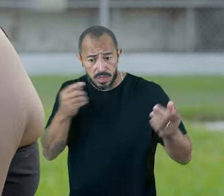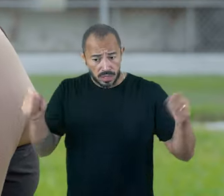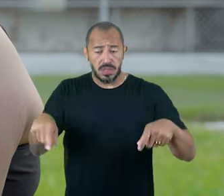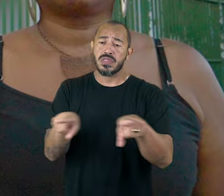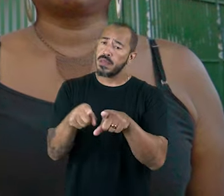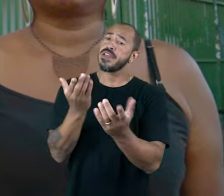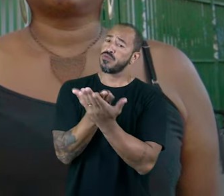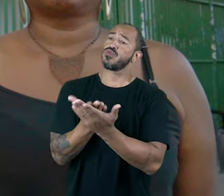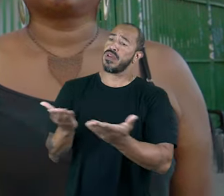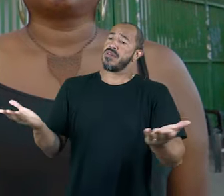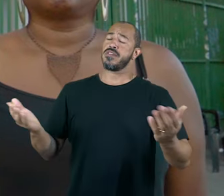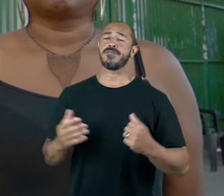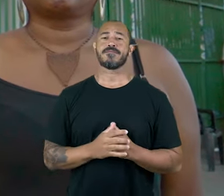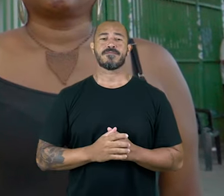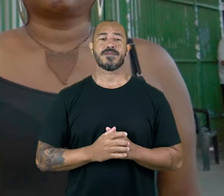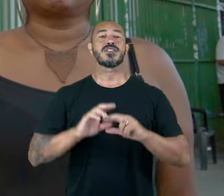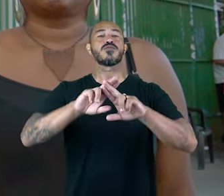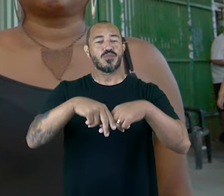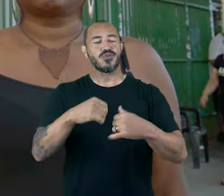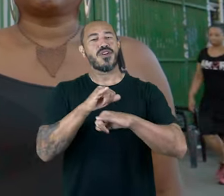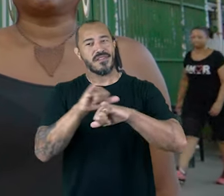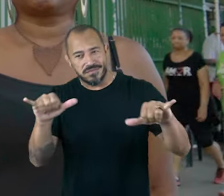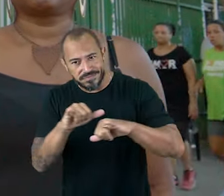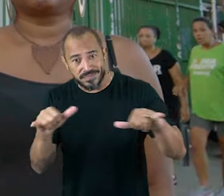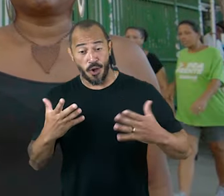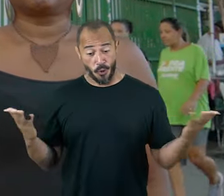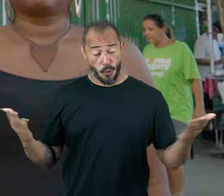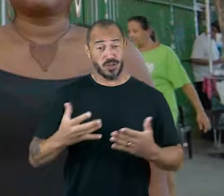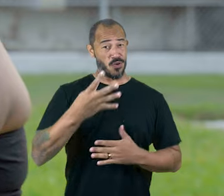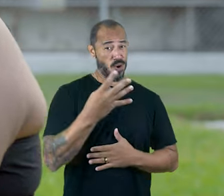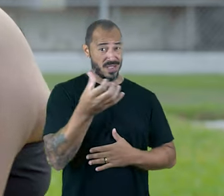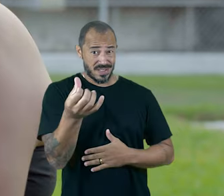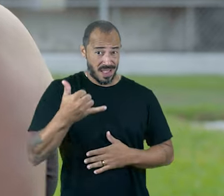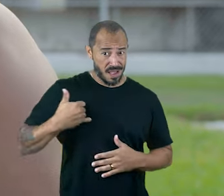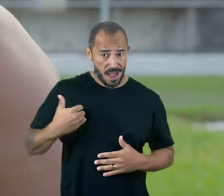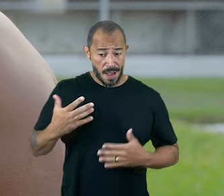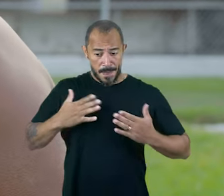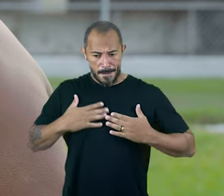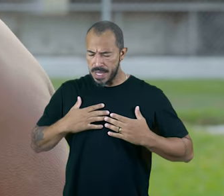estar estudando. Né, por isso que eu falo, hoje mesmo com 46 anos,